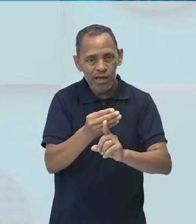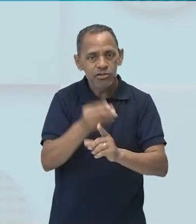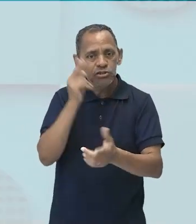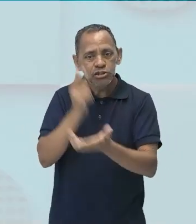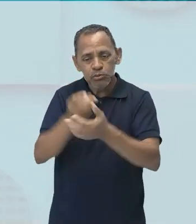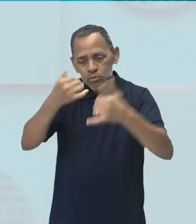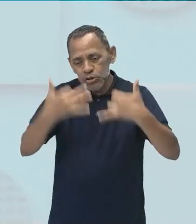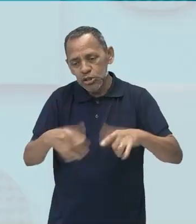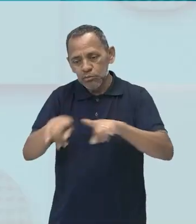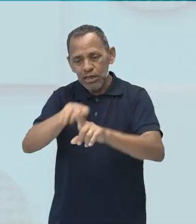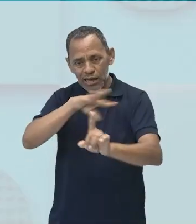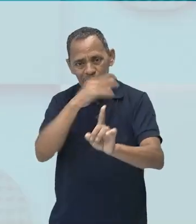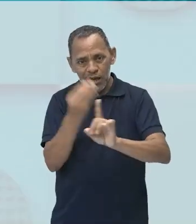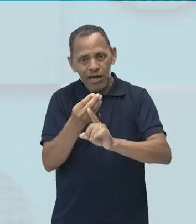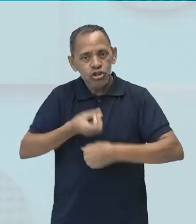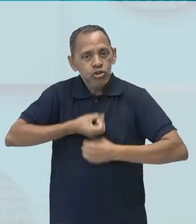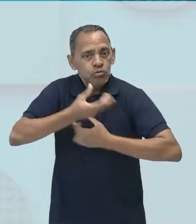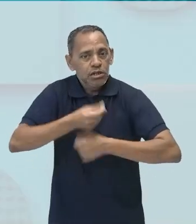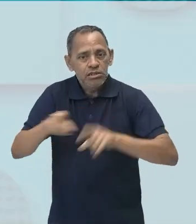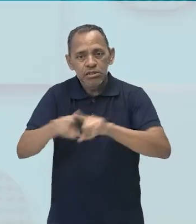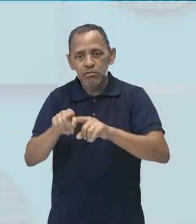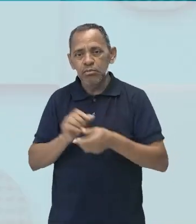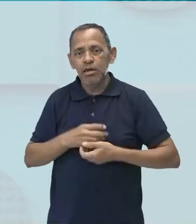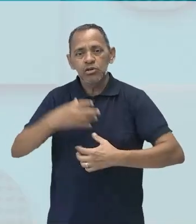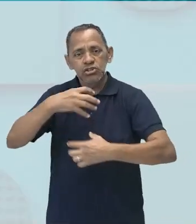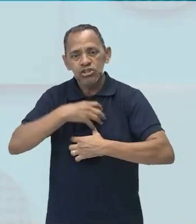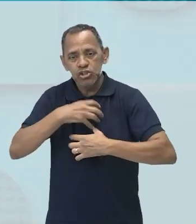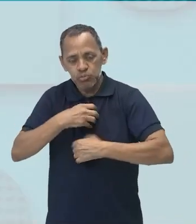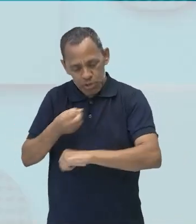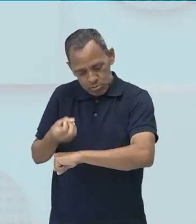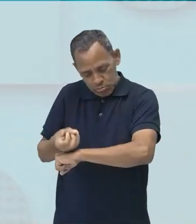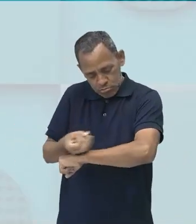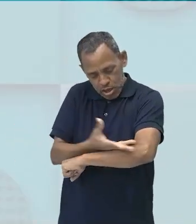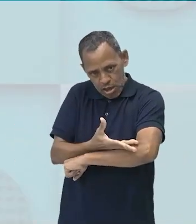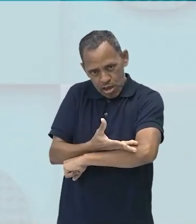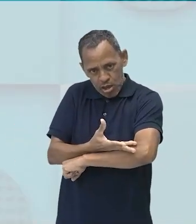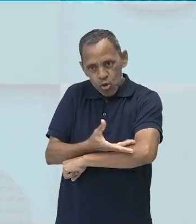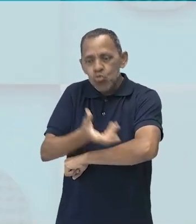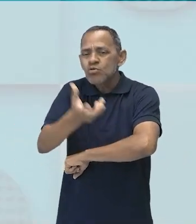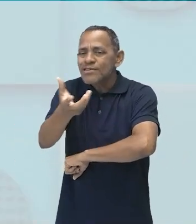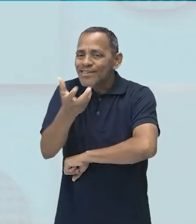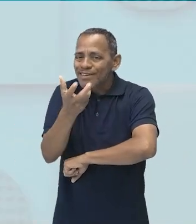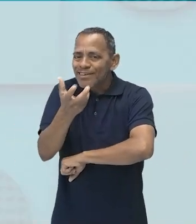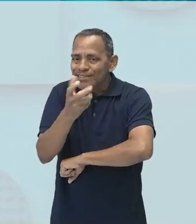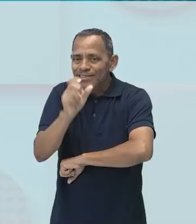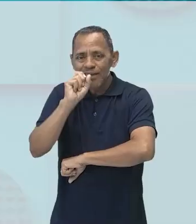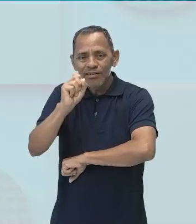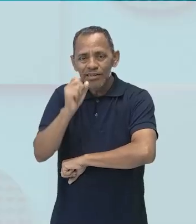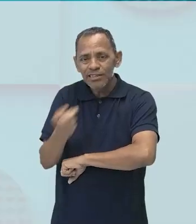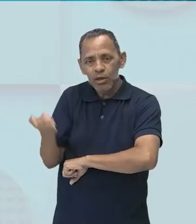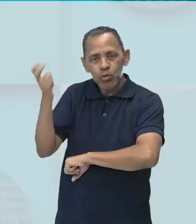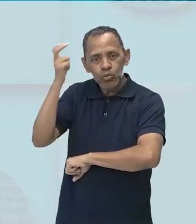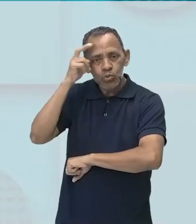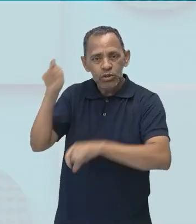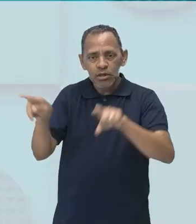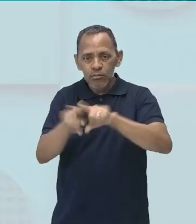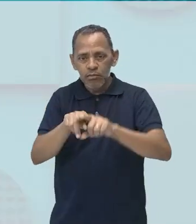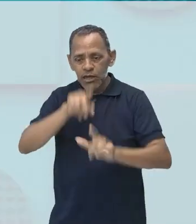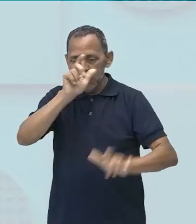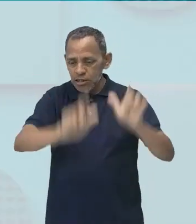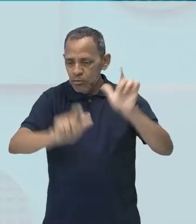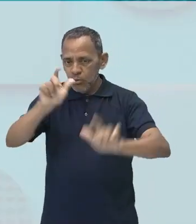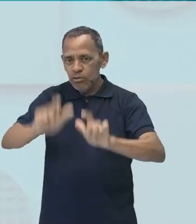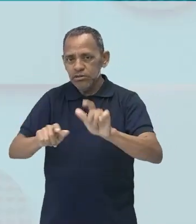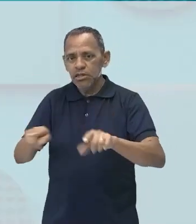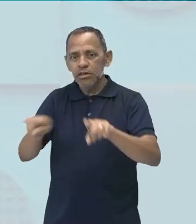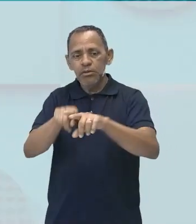ela consegue expressar os sentimentos, o anseio, né, cultural e da população